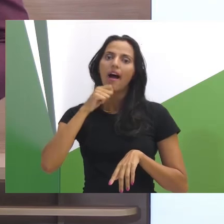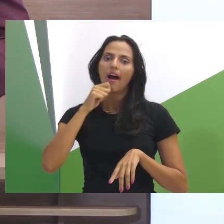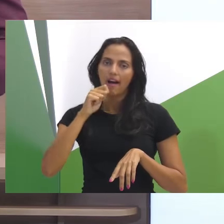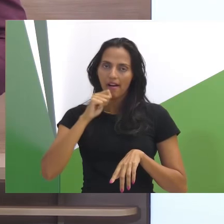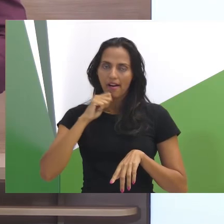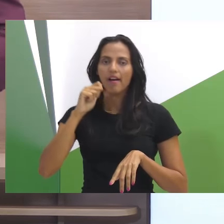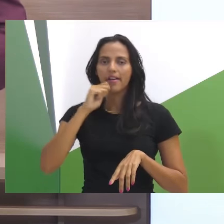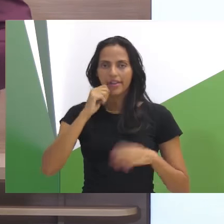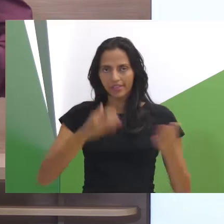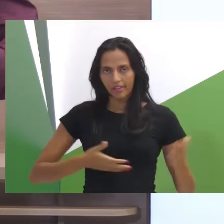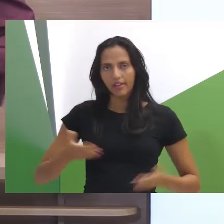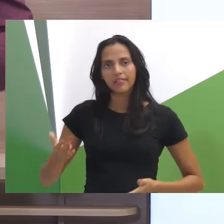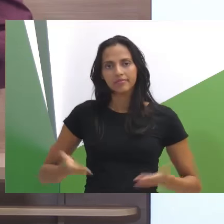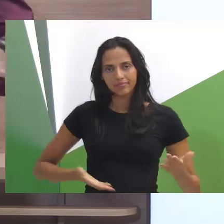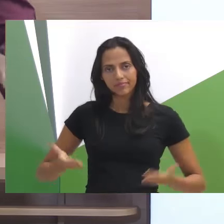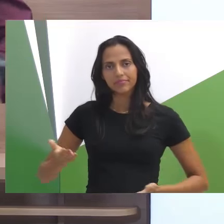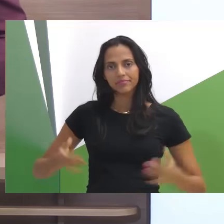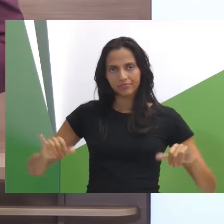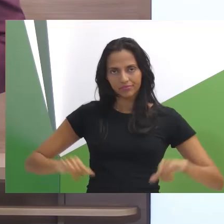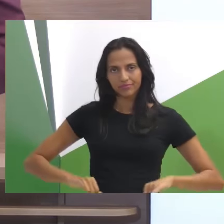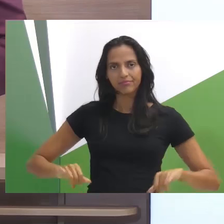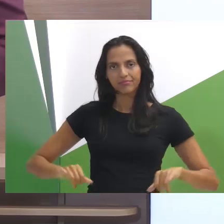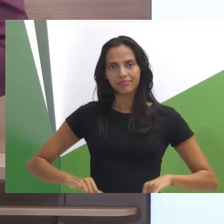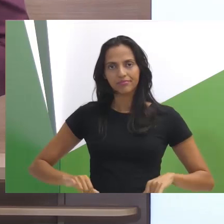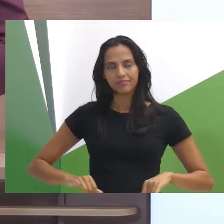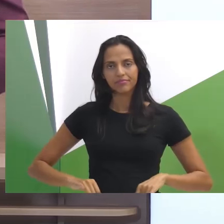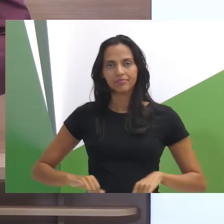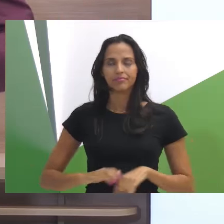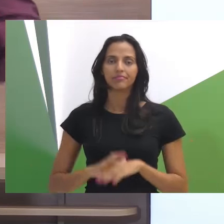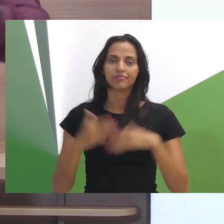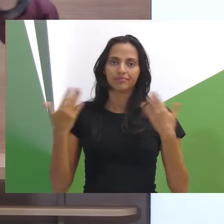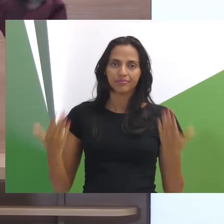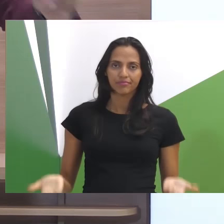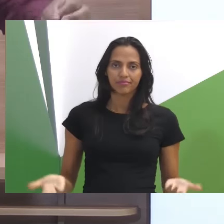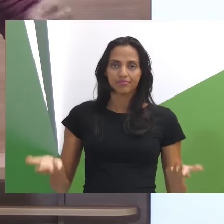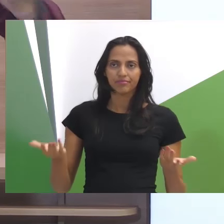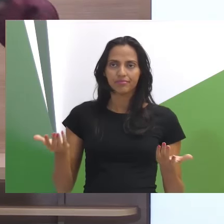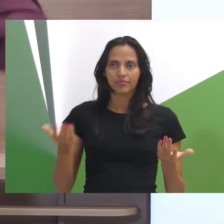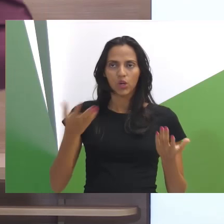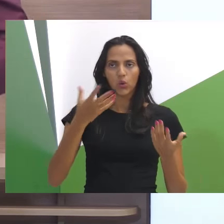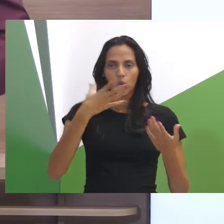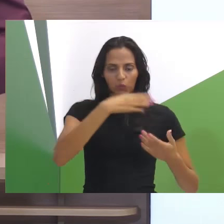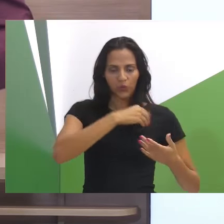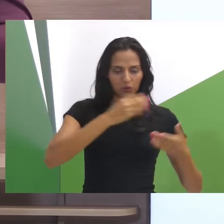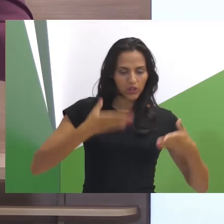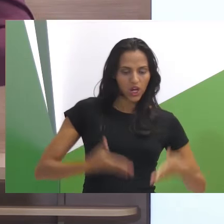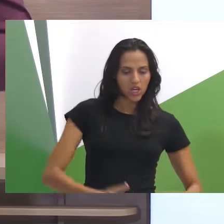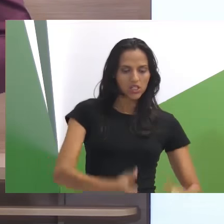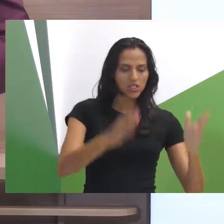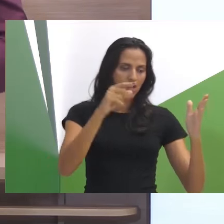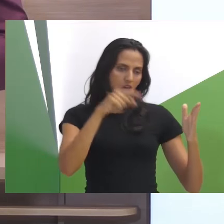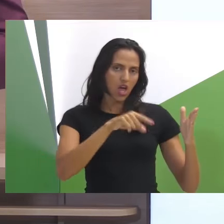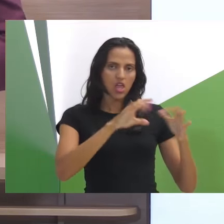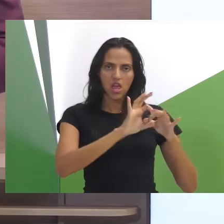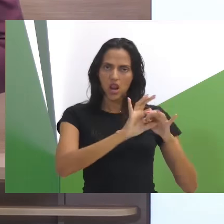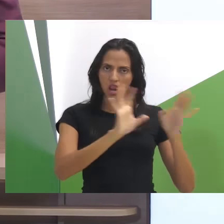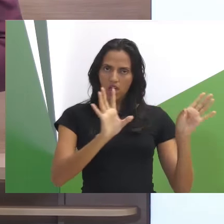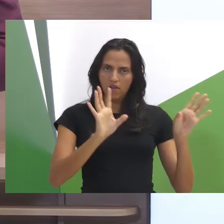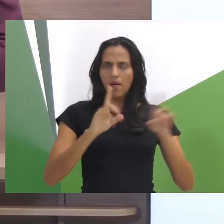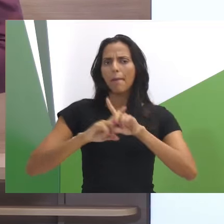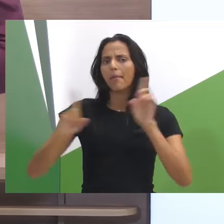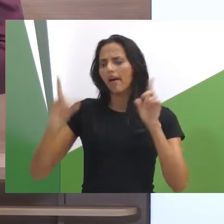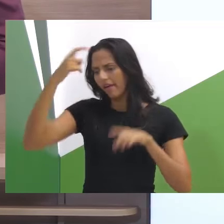Então, era uma lei que na prática não tinha nada a ver, o escravo continuava livre e o pior, o governo ainda tinha que pagar uma